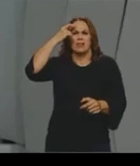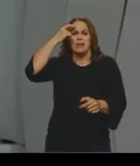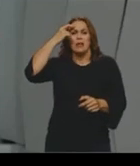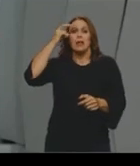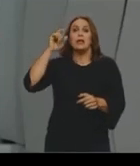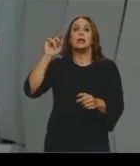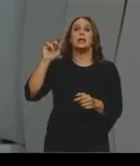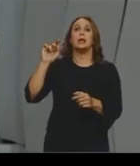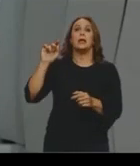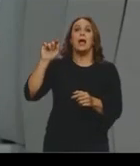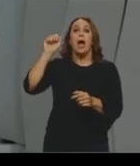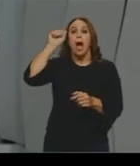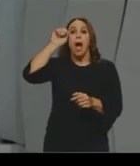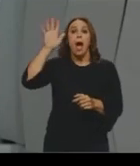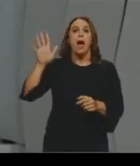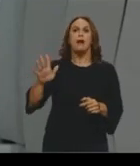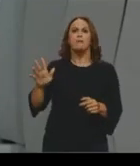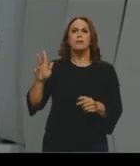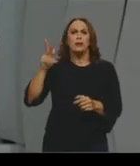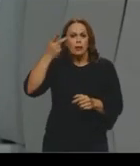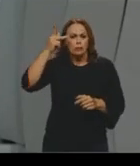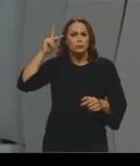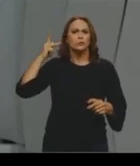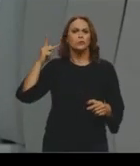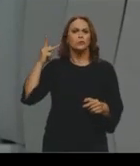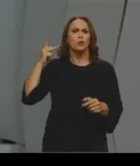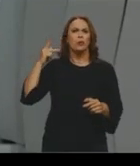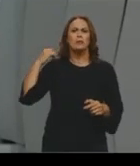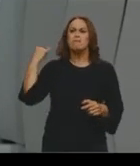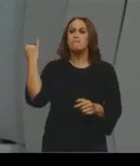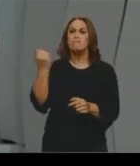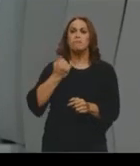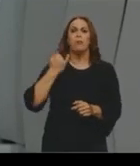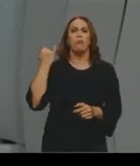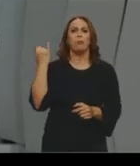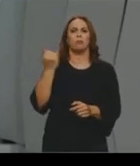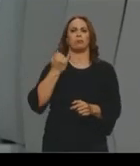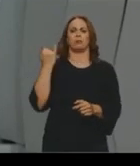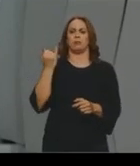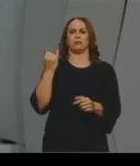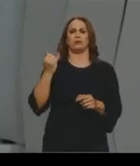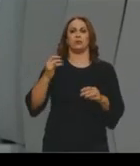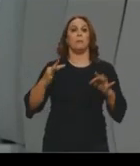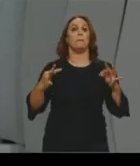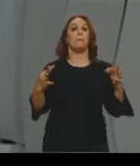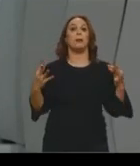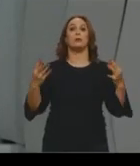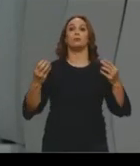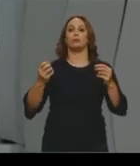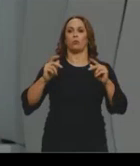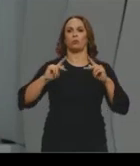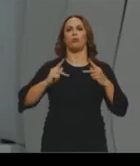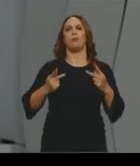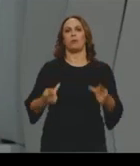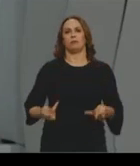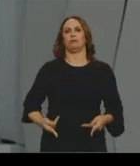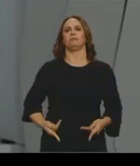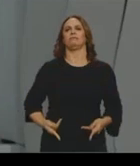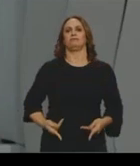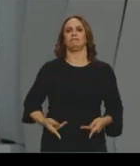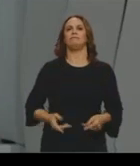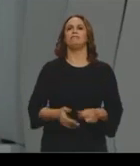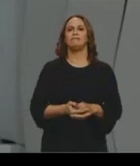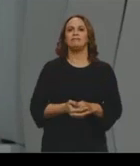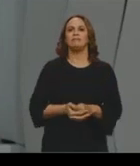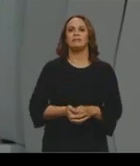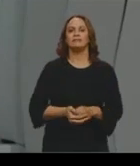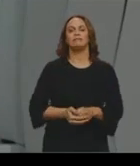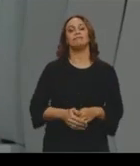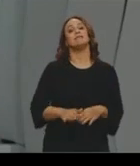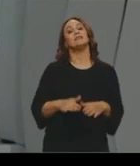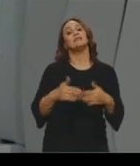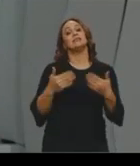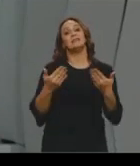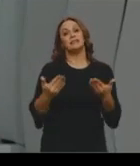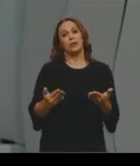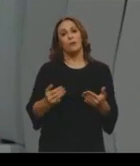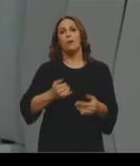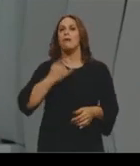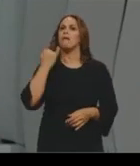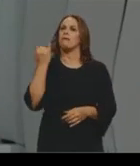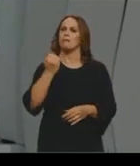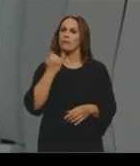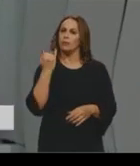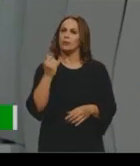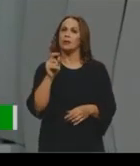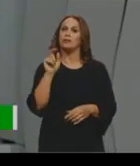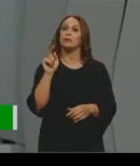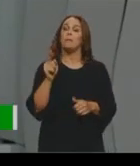estar de encontro com a anterior, né? E a gente volta a postar na questão do conhecimento. Mas além do conhecimento, a gente